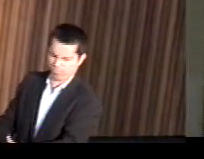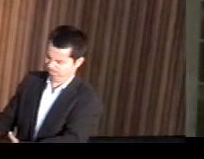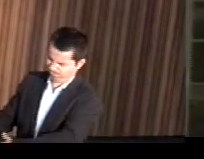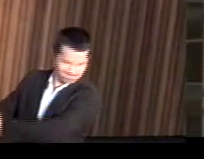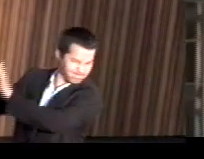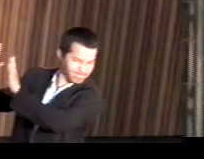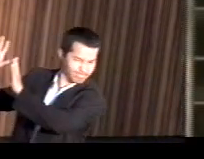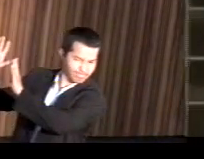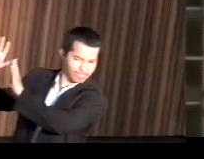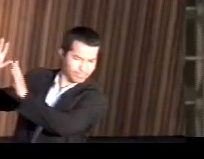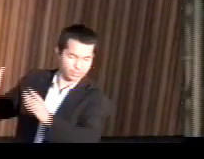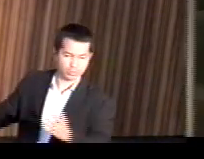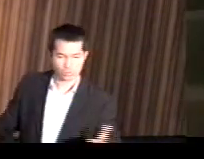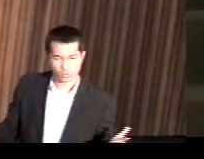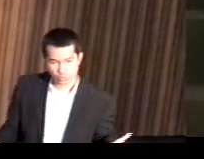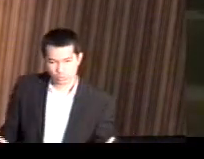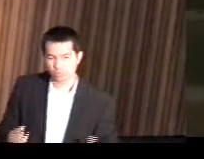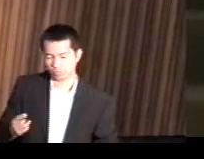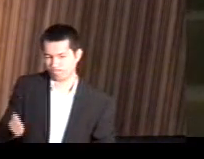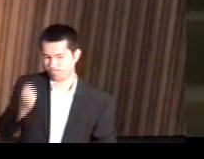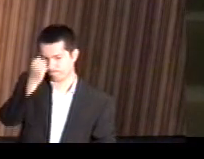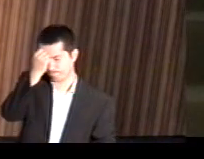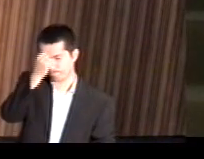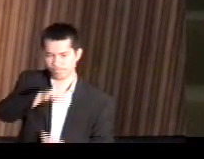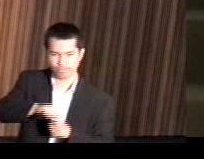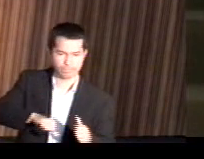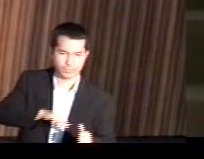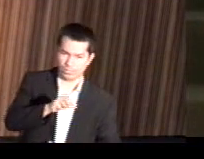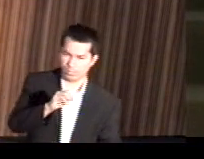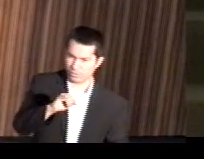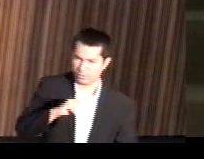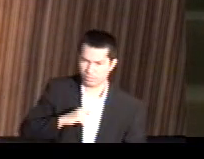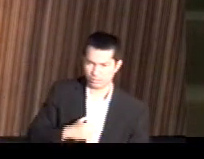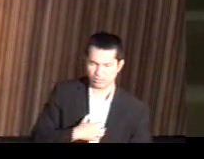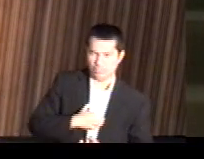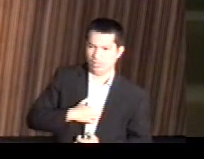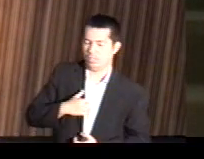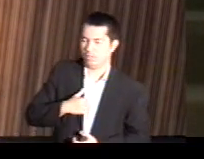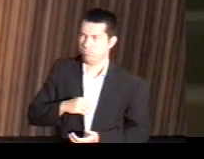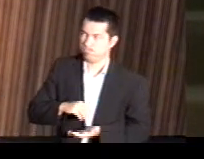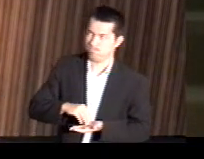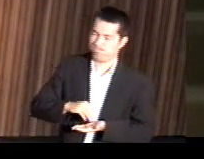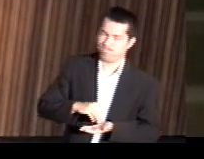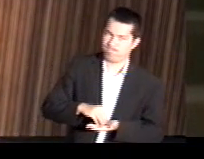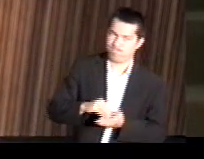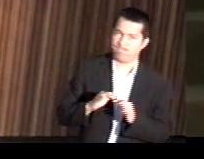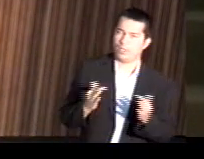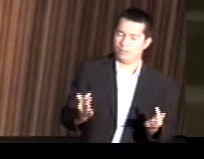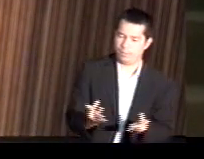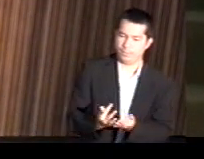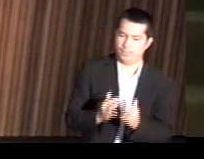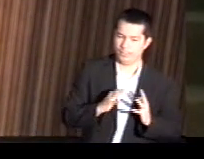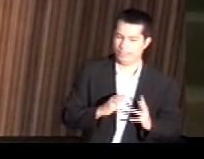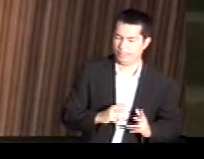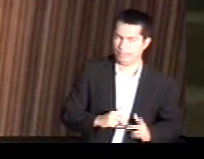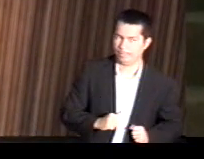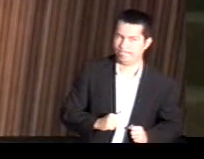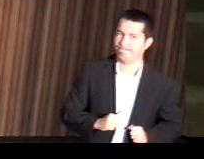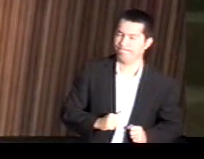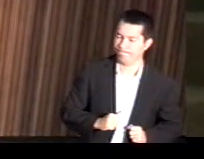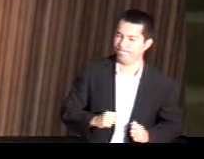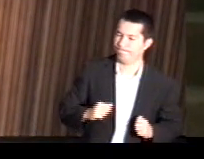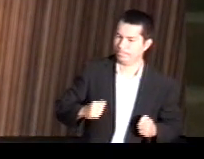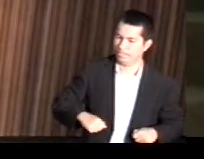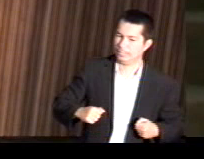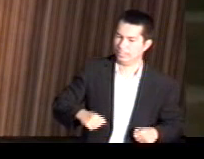juntos, vamos fazer essa entrega. Vem a família toda, se o Espírito estiver falando, desce aí da galeria, desce aqui de baixo, de onde você